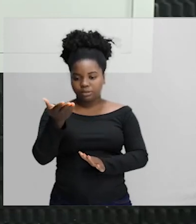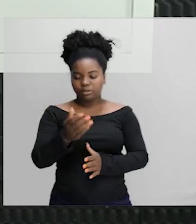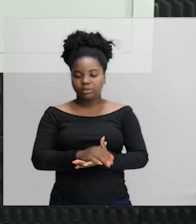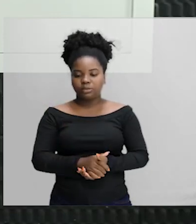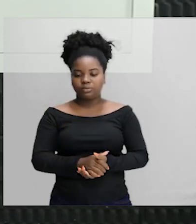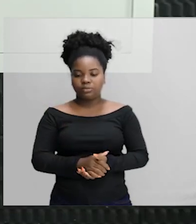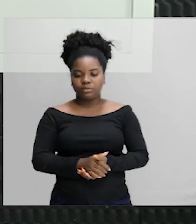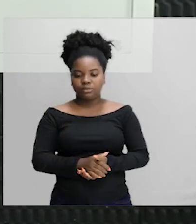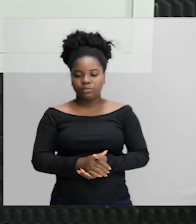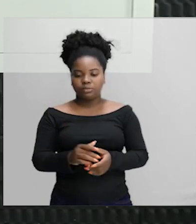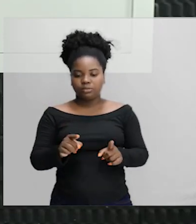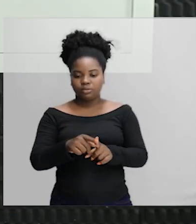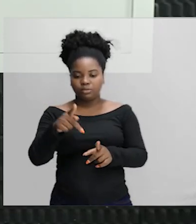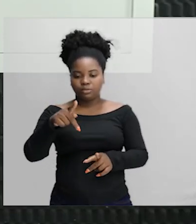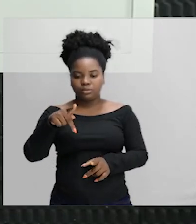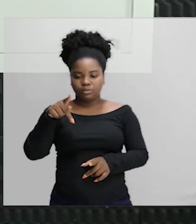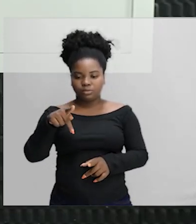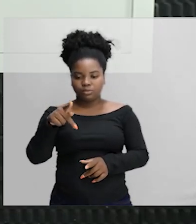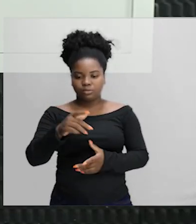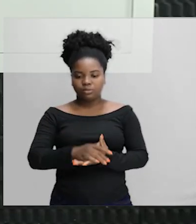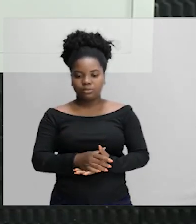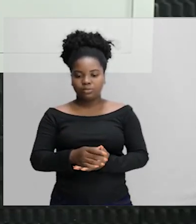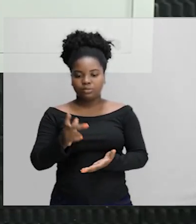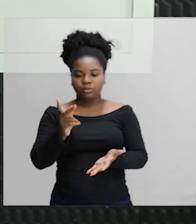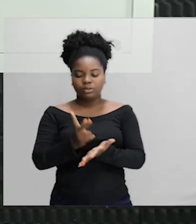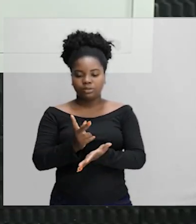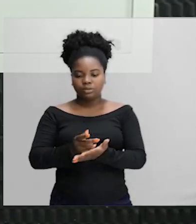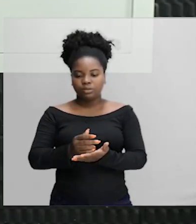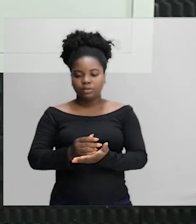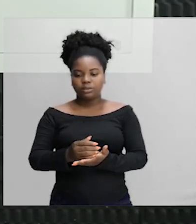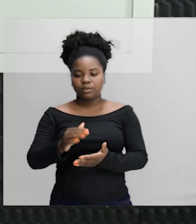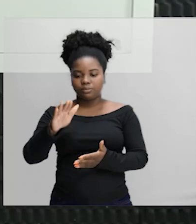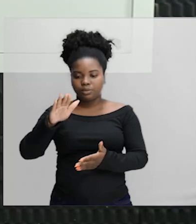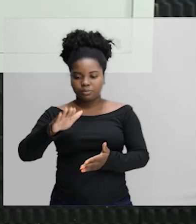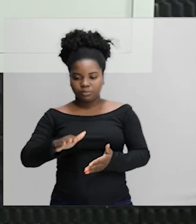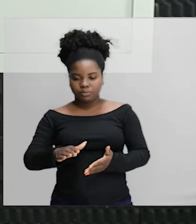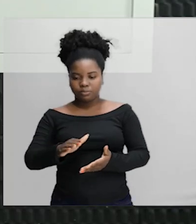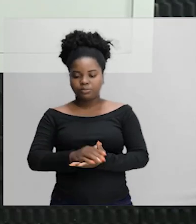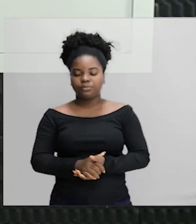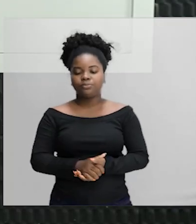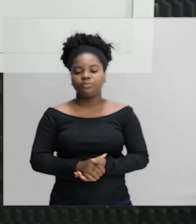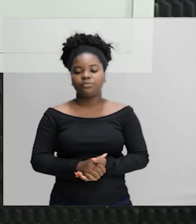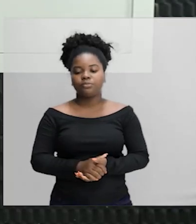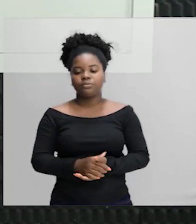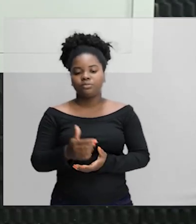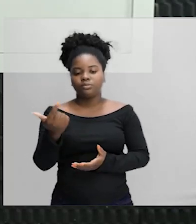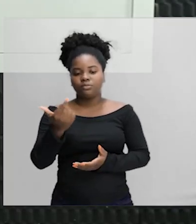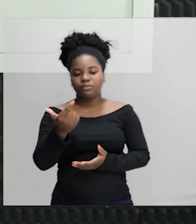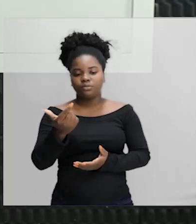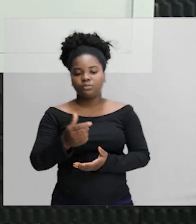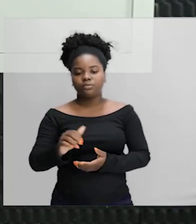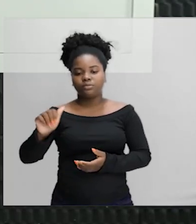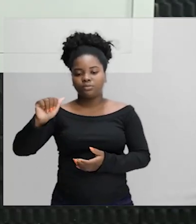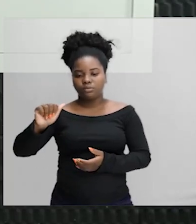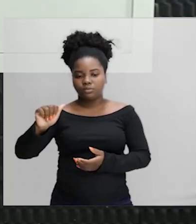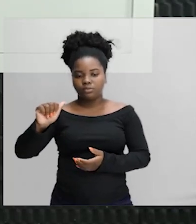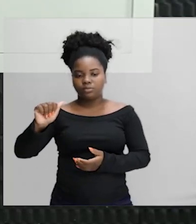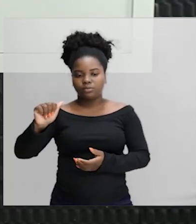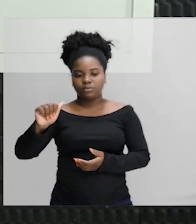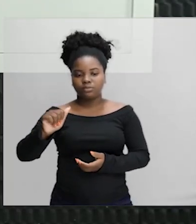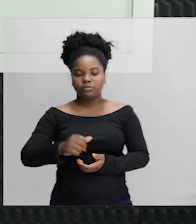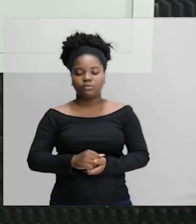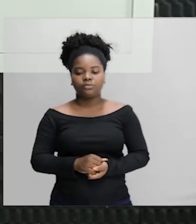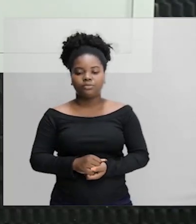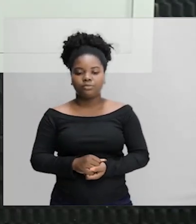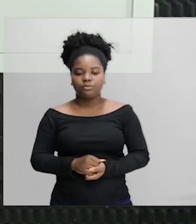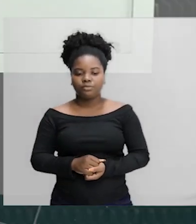mão, e o peso que sempre aponta para baixo. Ok? Então a questão 2, resolvida. Resposta à